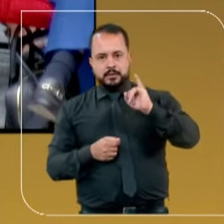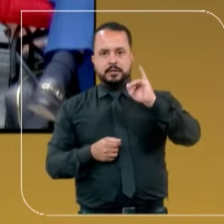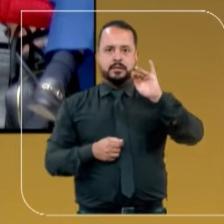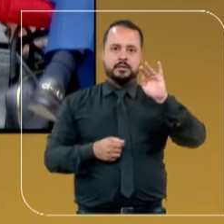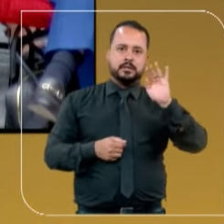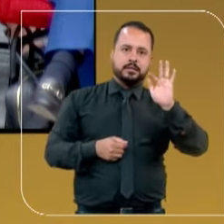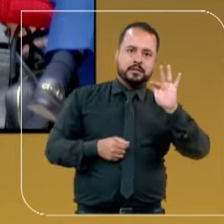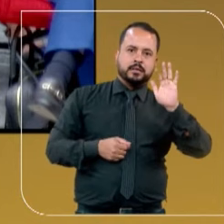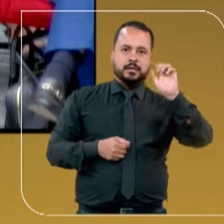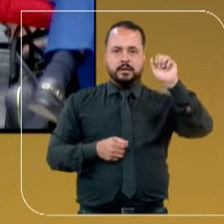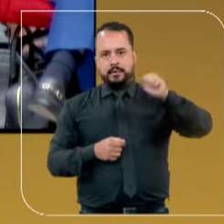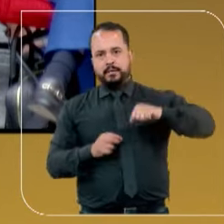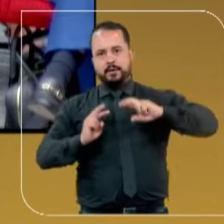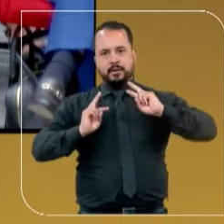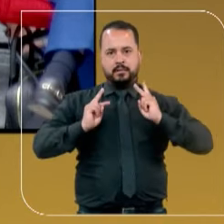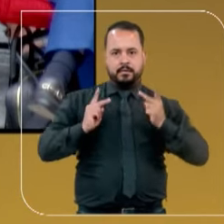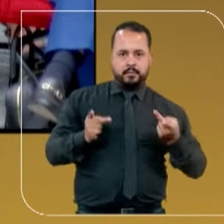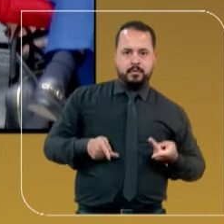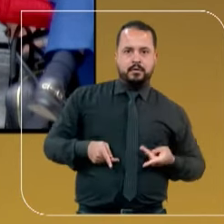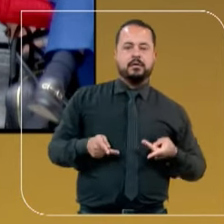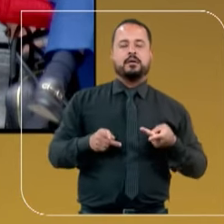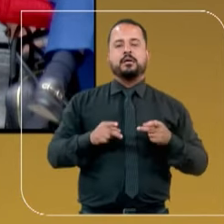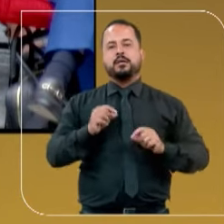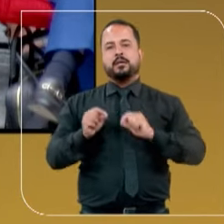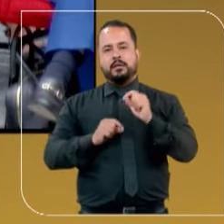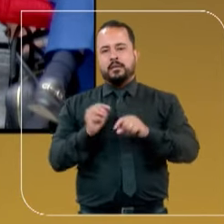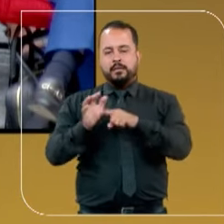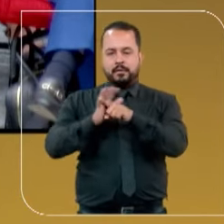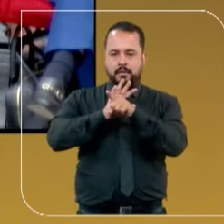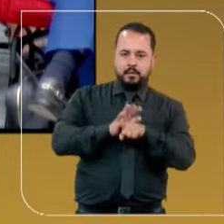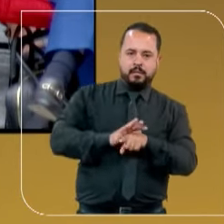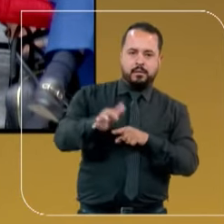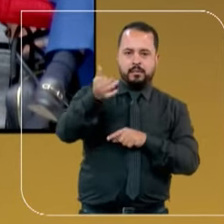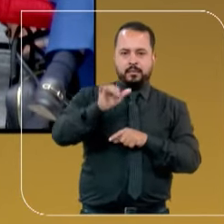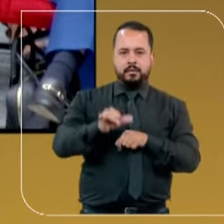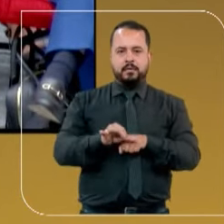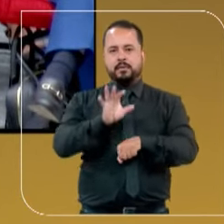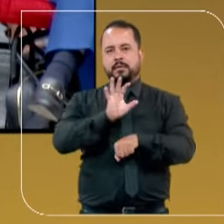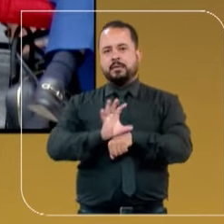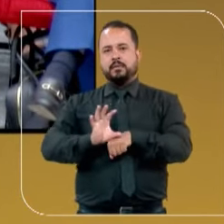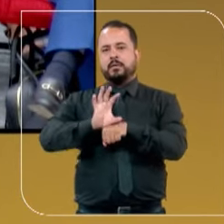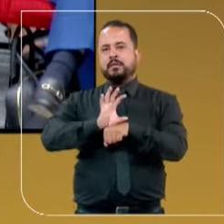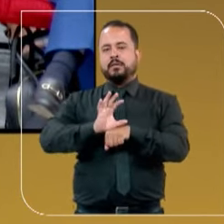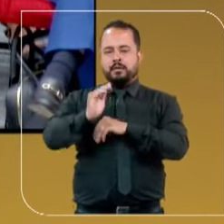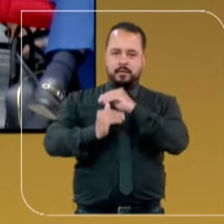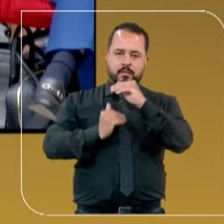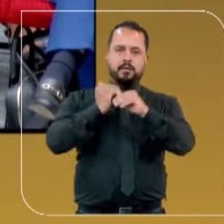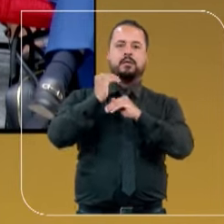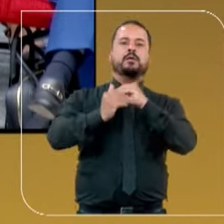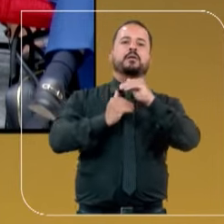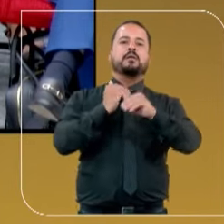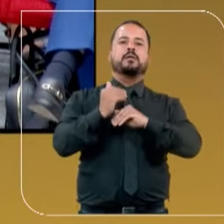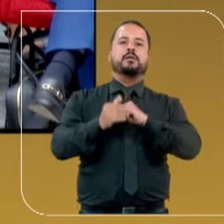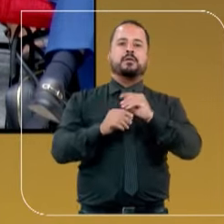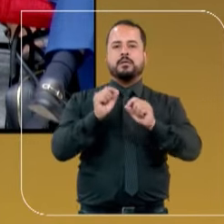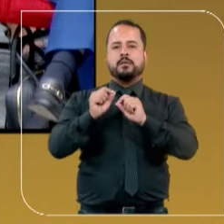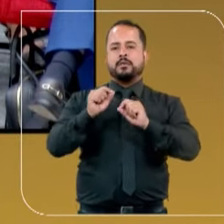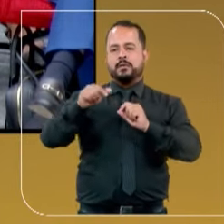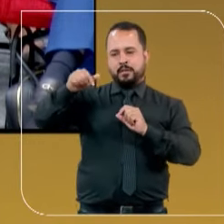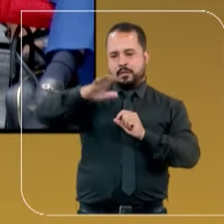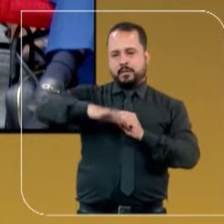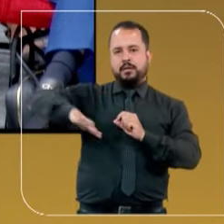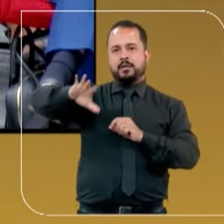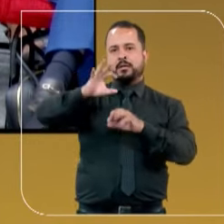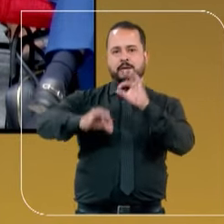formação humanística, habilitação e fiscalização dos cursos de formação para ingresso e aperfeiçoamento dos juízes.